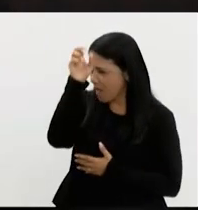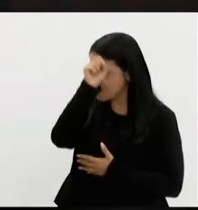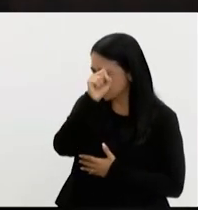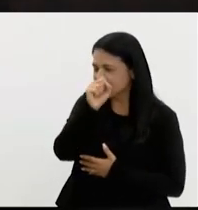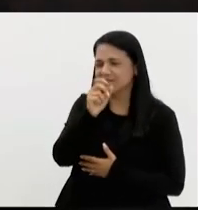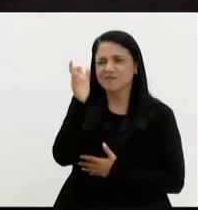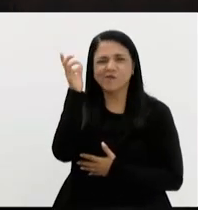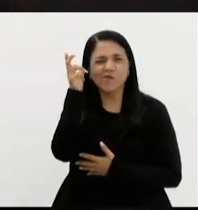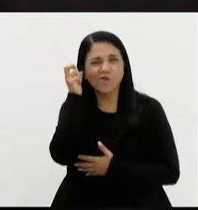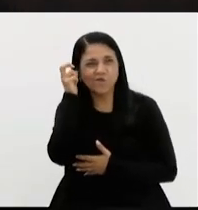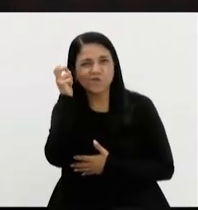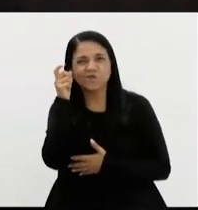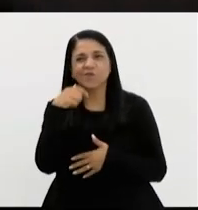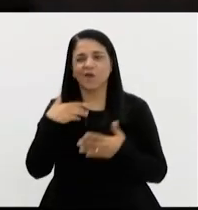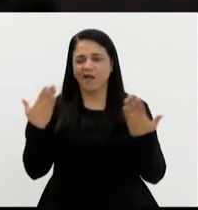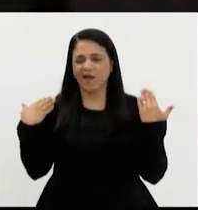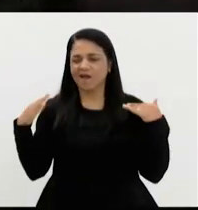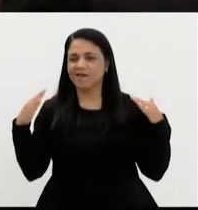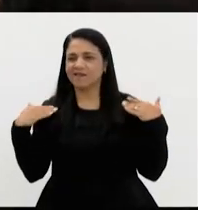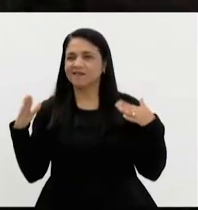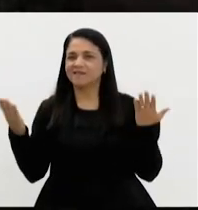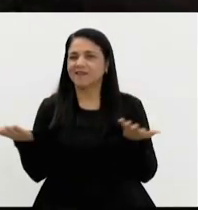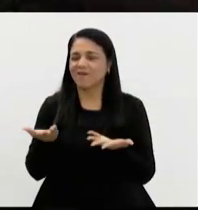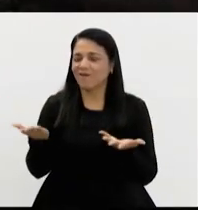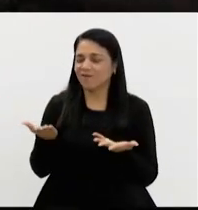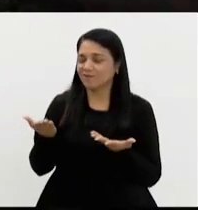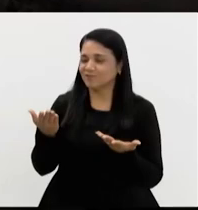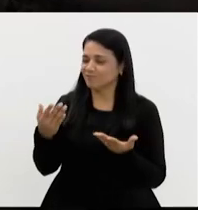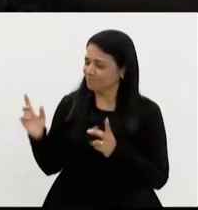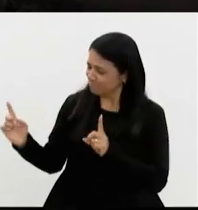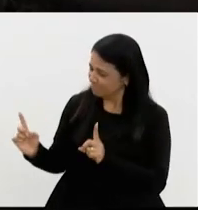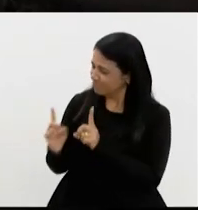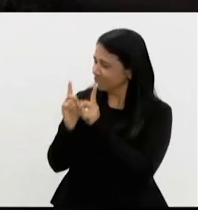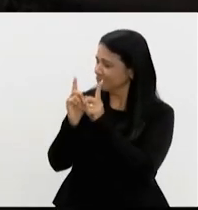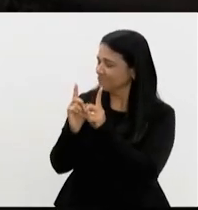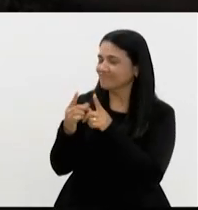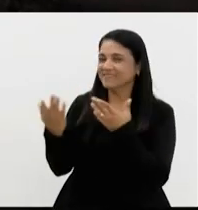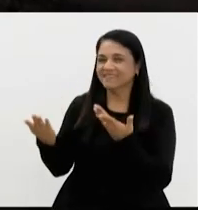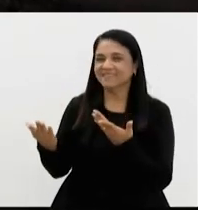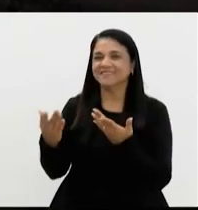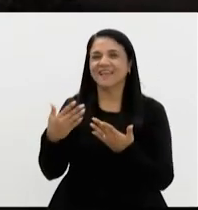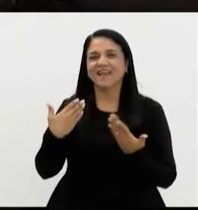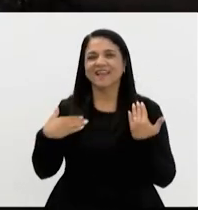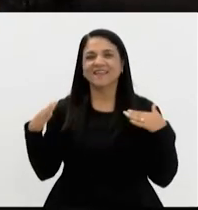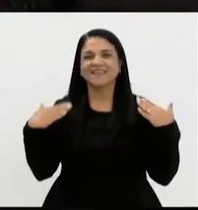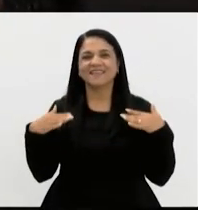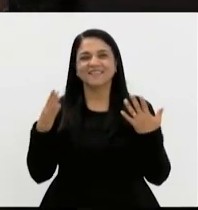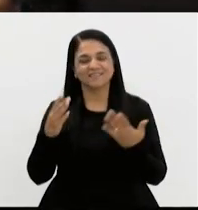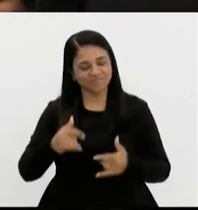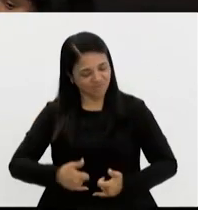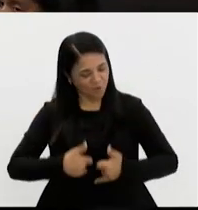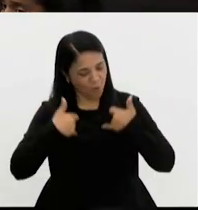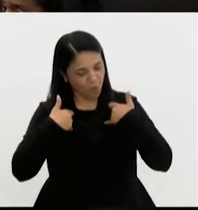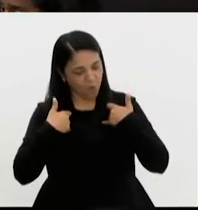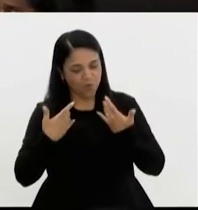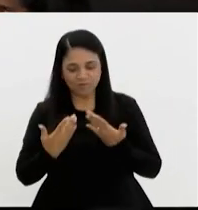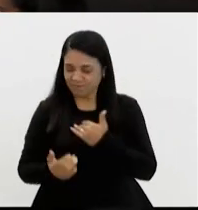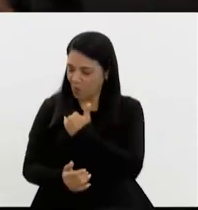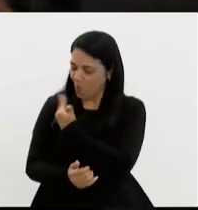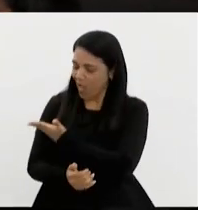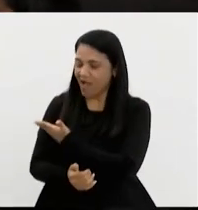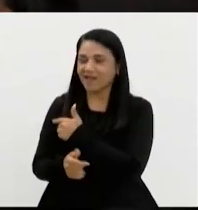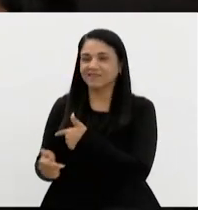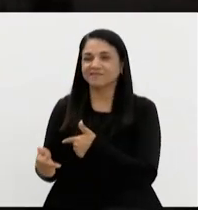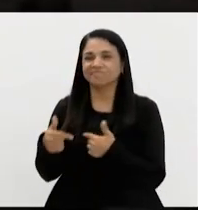e e tendo alegria de estar na sua presença a gente tem desencontrado é sempre uma alegria e uma honra poder tá do seu lado conviver um